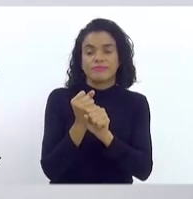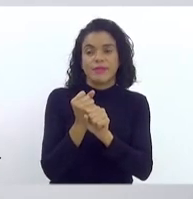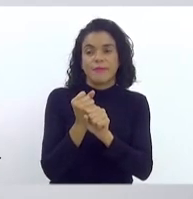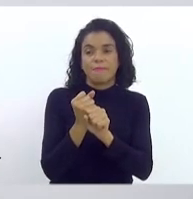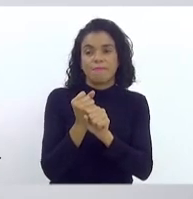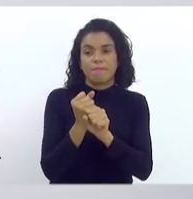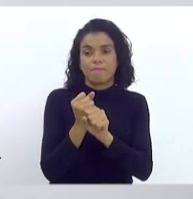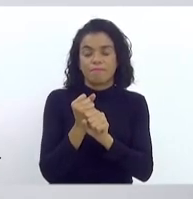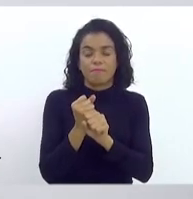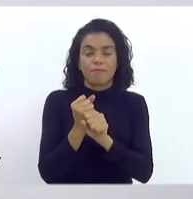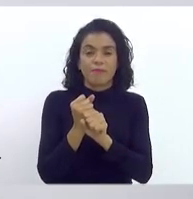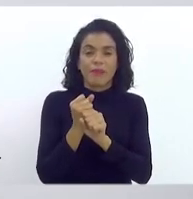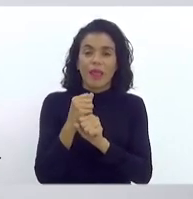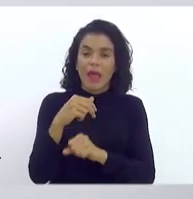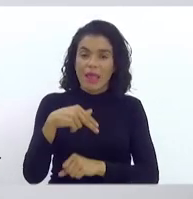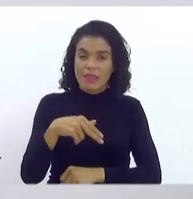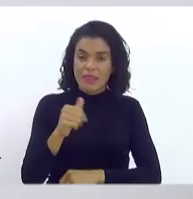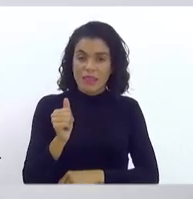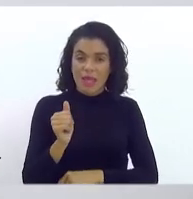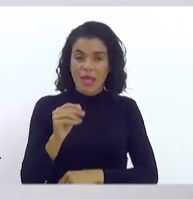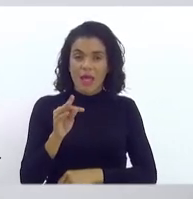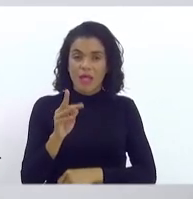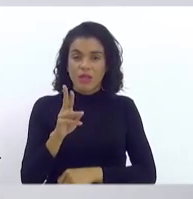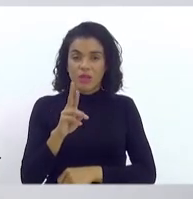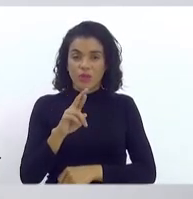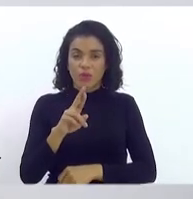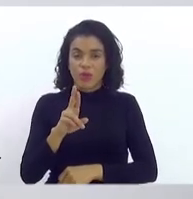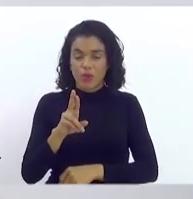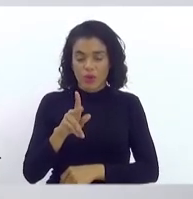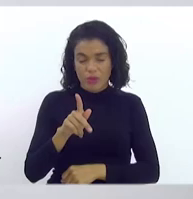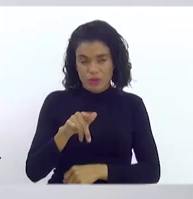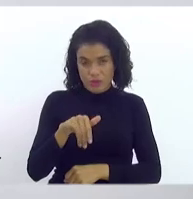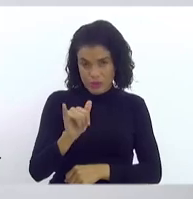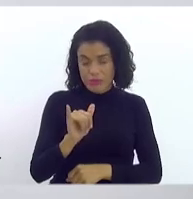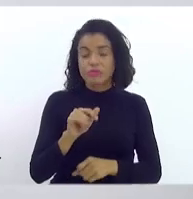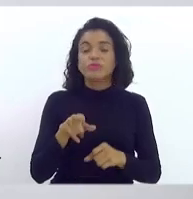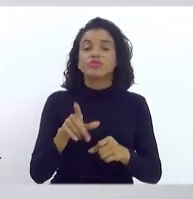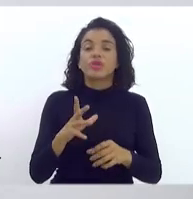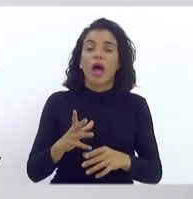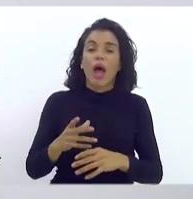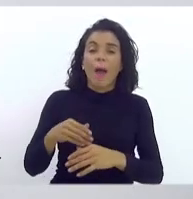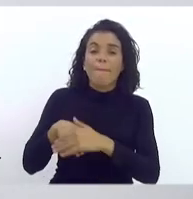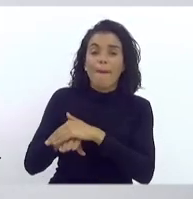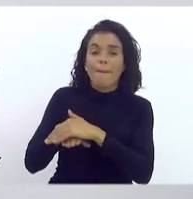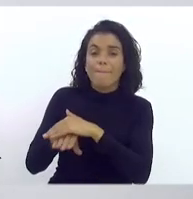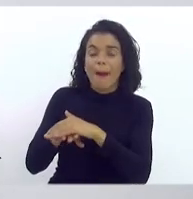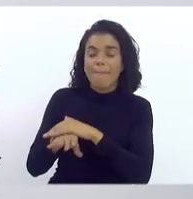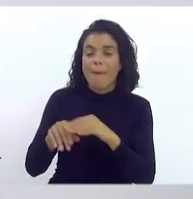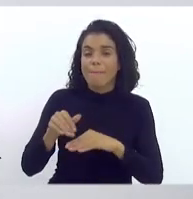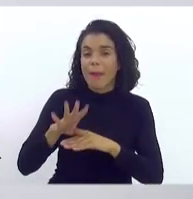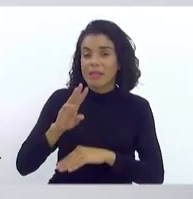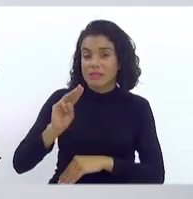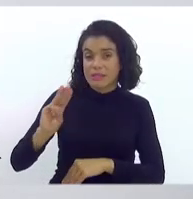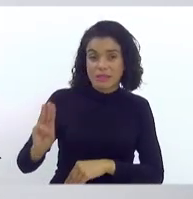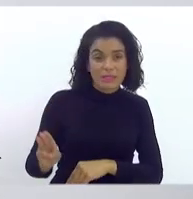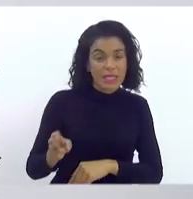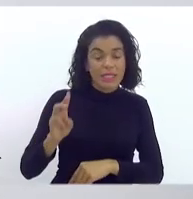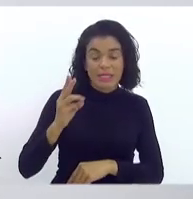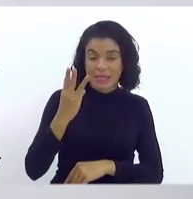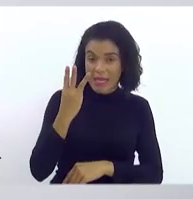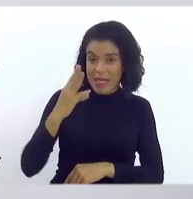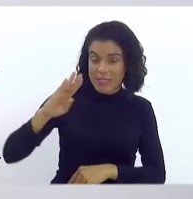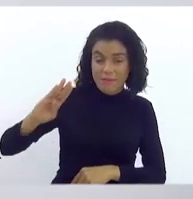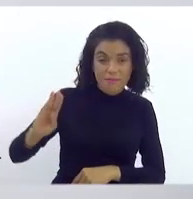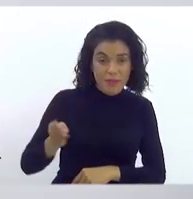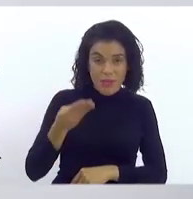que a Naturgy ela já acumulou mais de R$1,3 bilhão por conta dessa margem que não foi